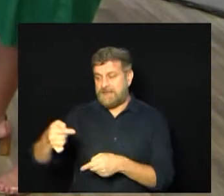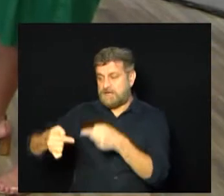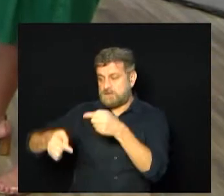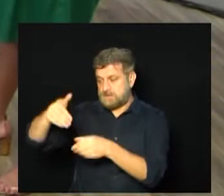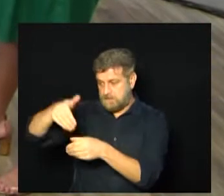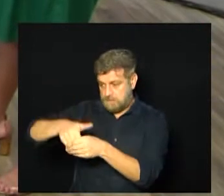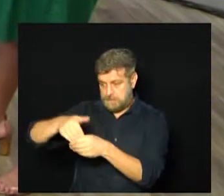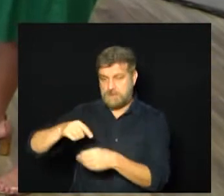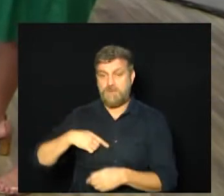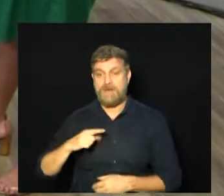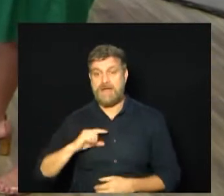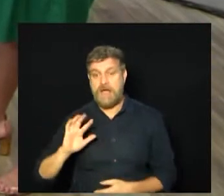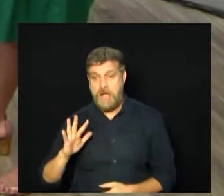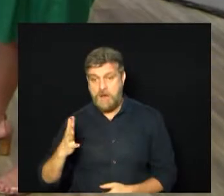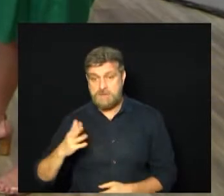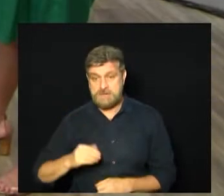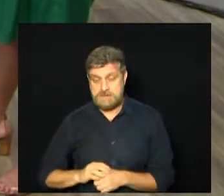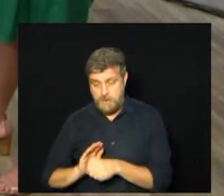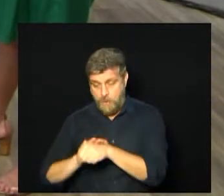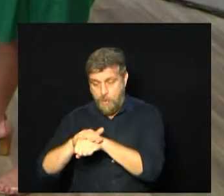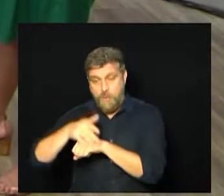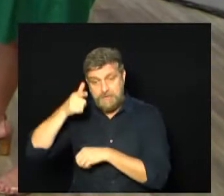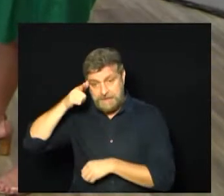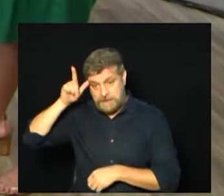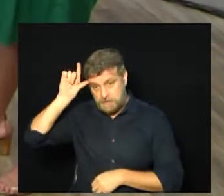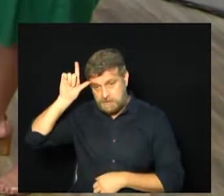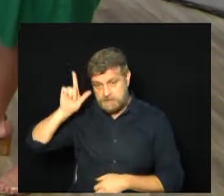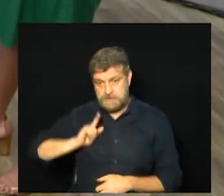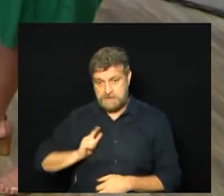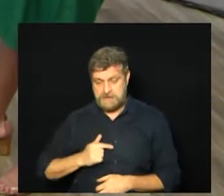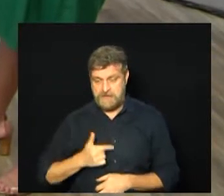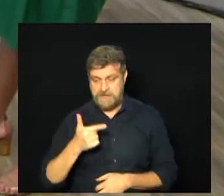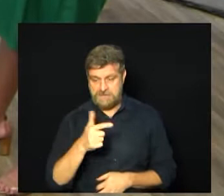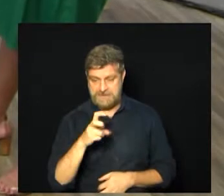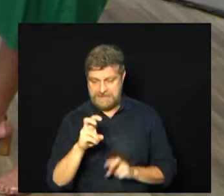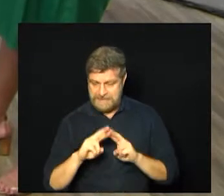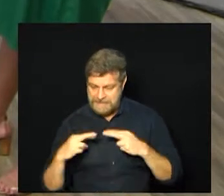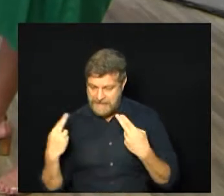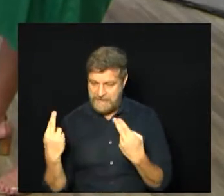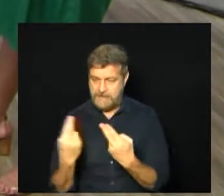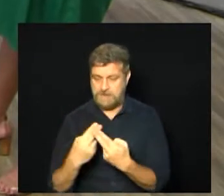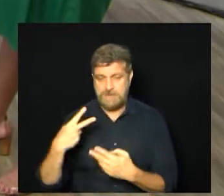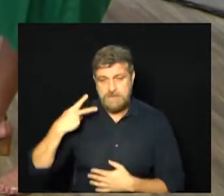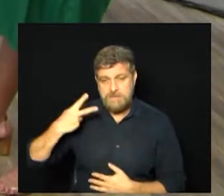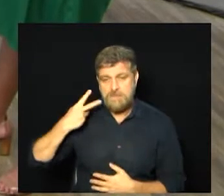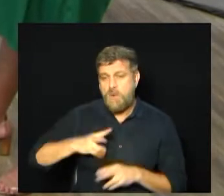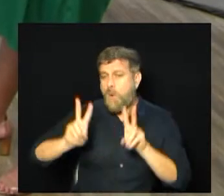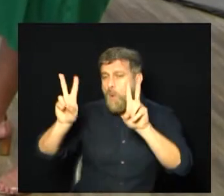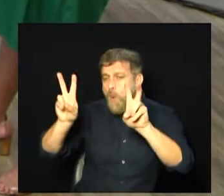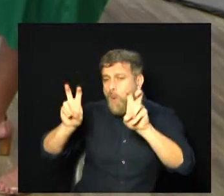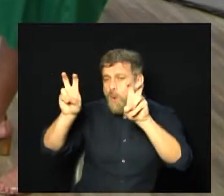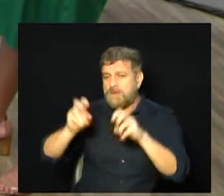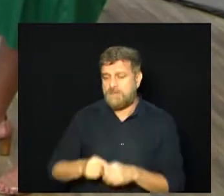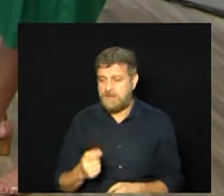votação que nós tivemos na noite de ontem, durante a 25ª reunião ordinária, foi em relação ao orçamento